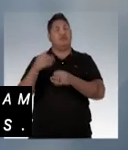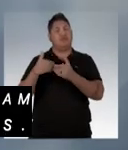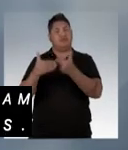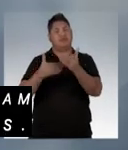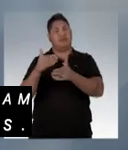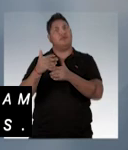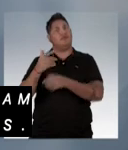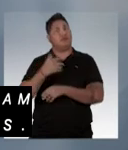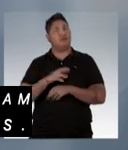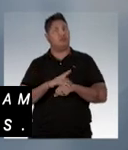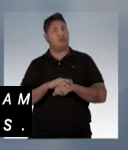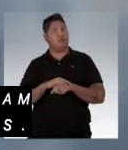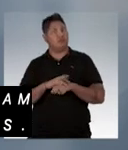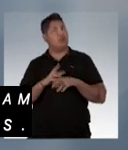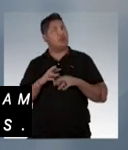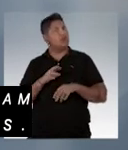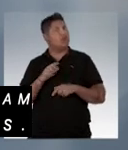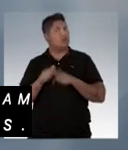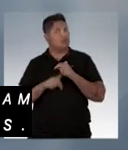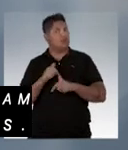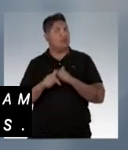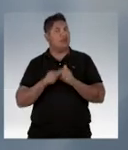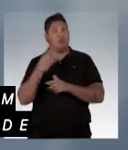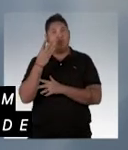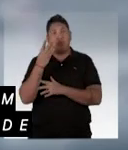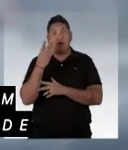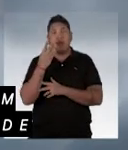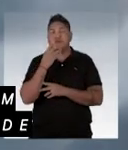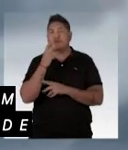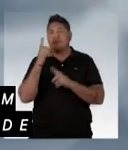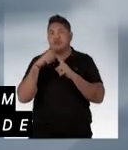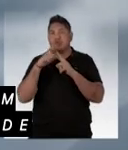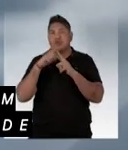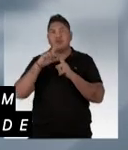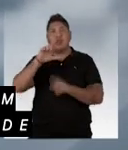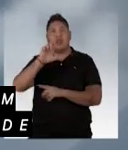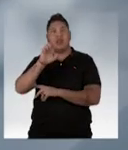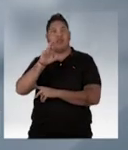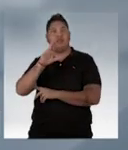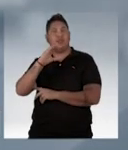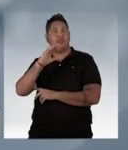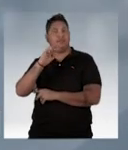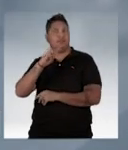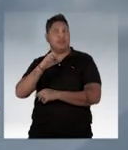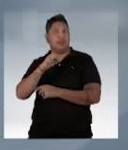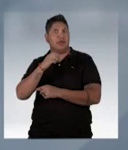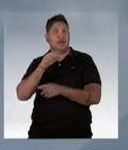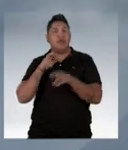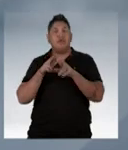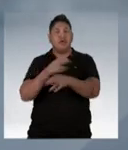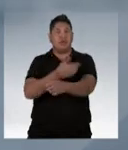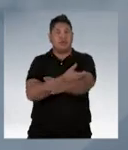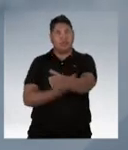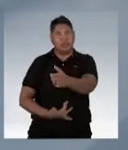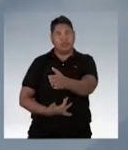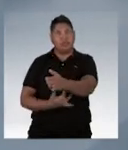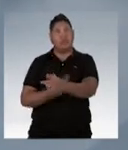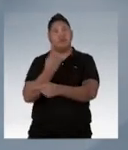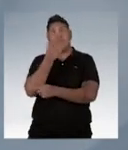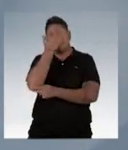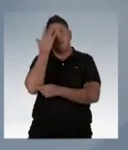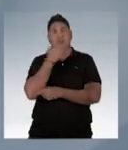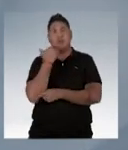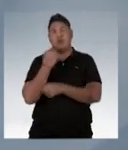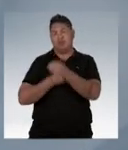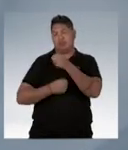desenvolveram doenças ocupacionais. 4 casos foram de leucemia, tipo de câncer no sangue, e uma pessoa